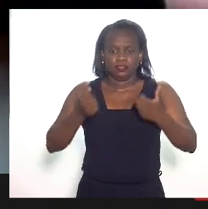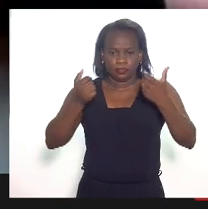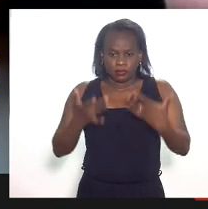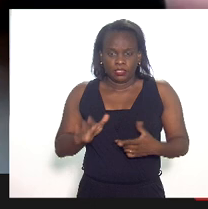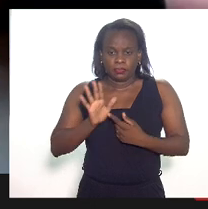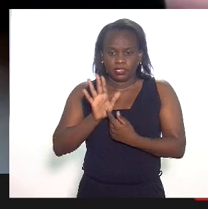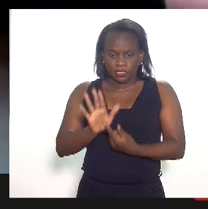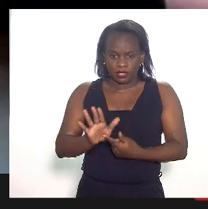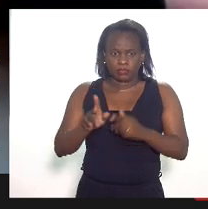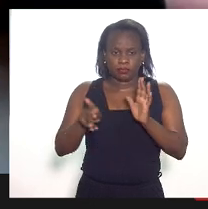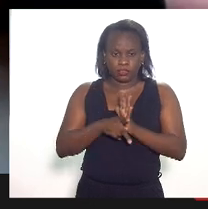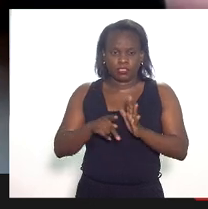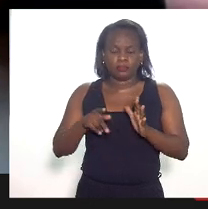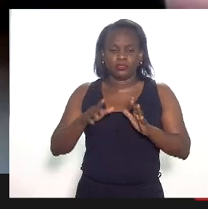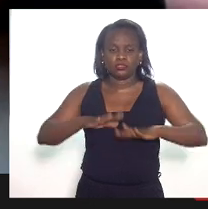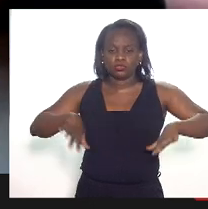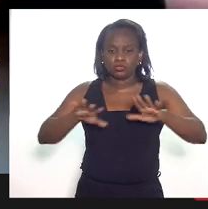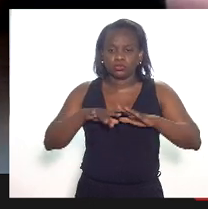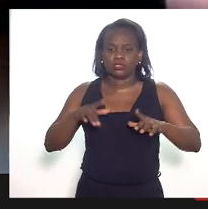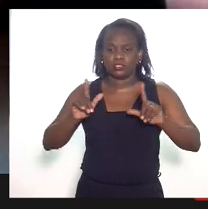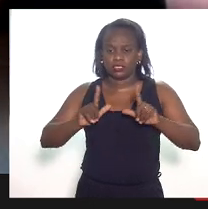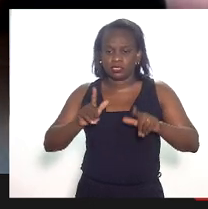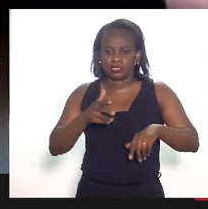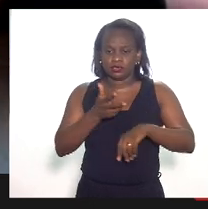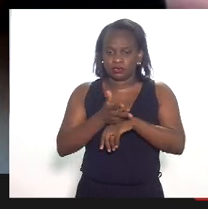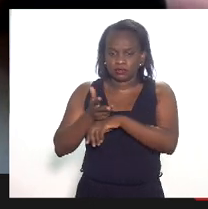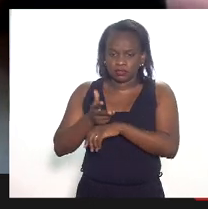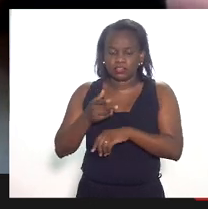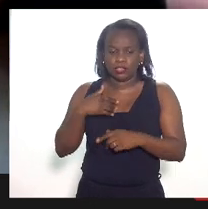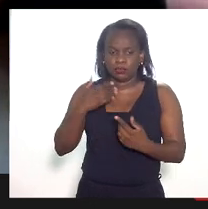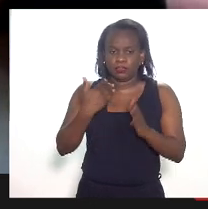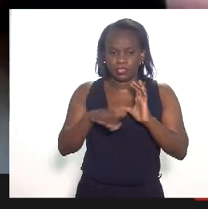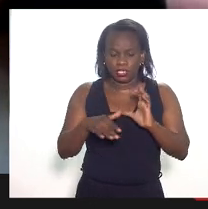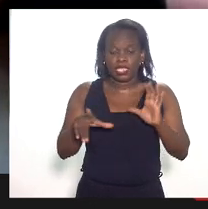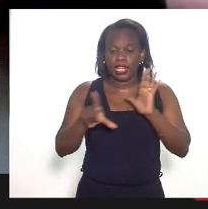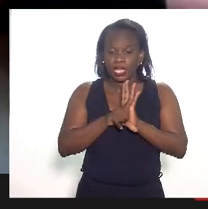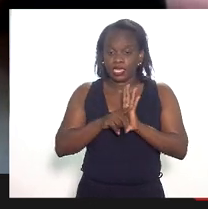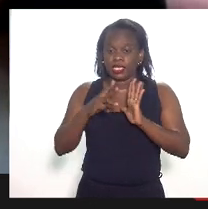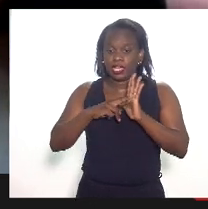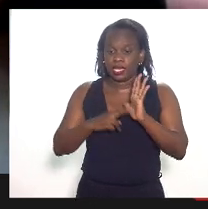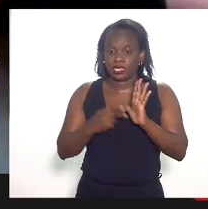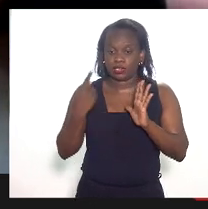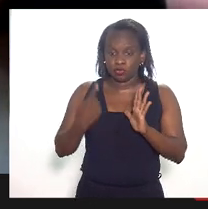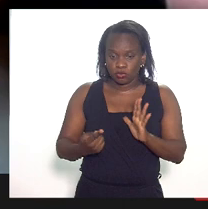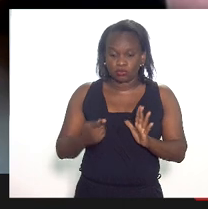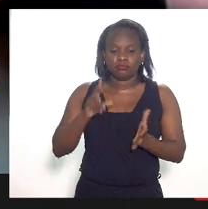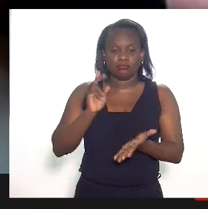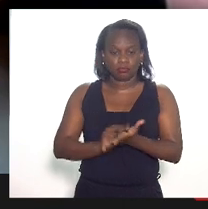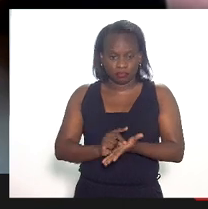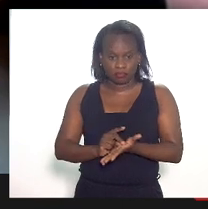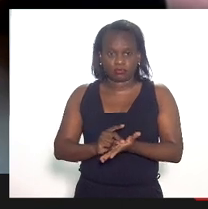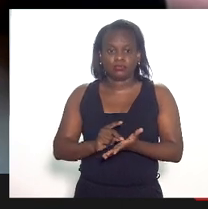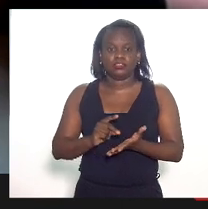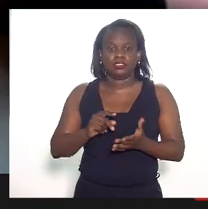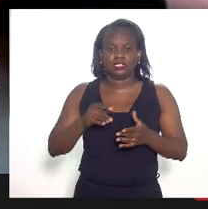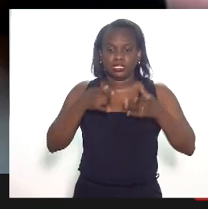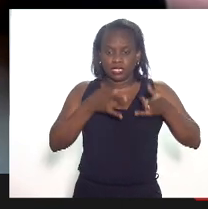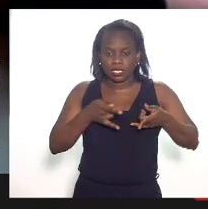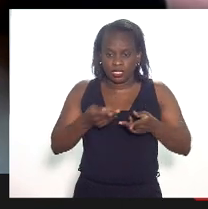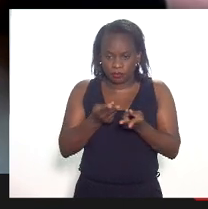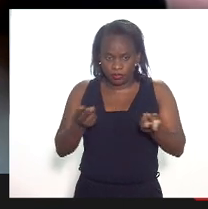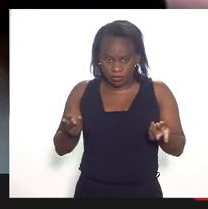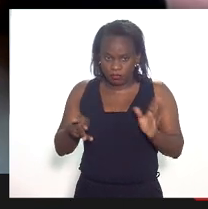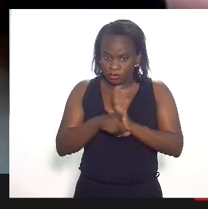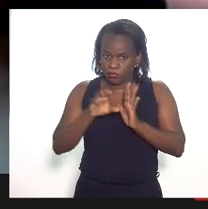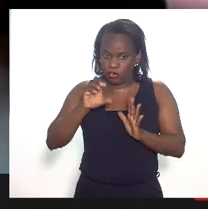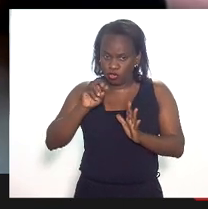fiz na coletiva de imprensa, a senhora viu, que eu mandei para a senhora. A lei da regulação única, que foi realmente dos leitos Covid, vou falar Covid